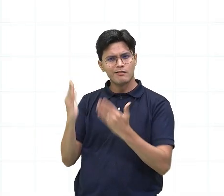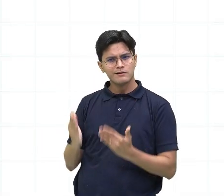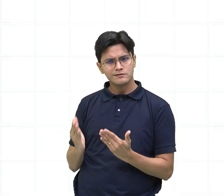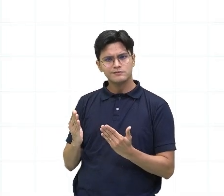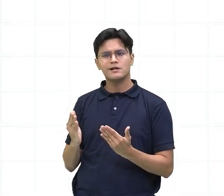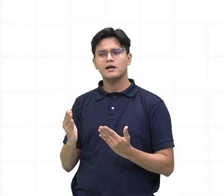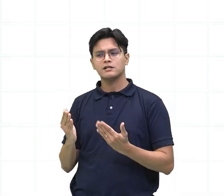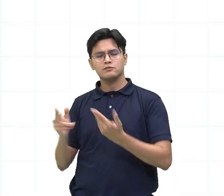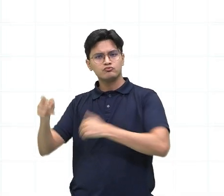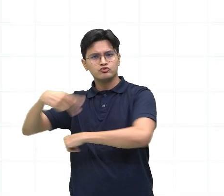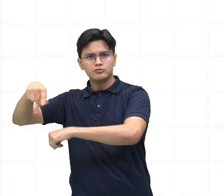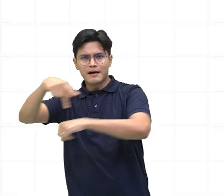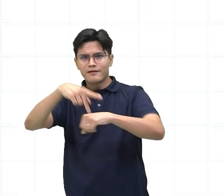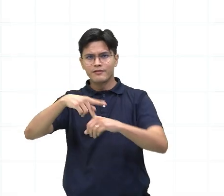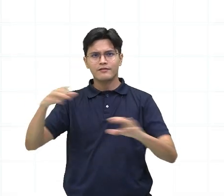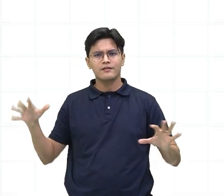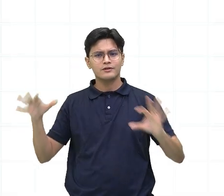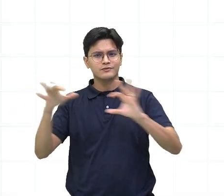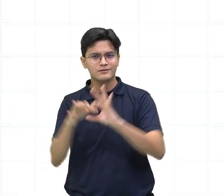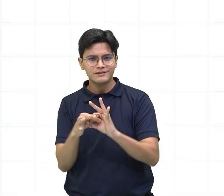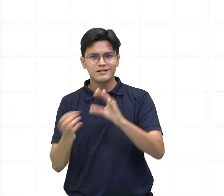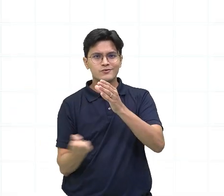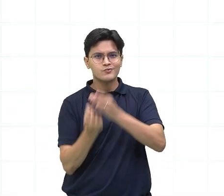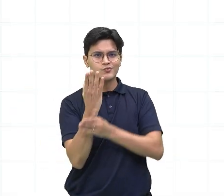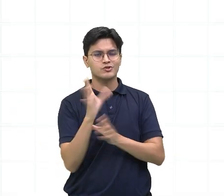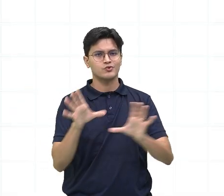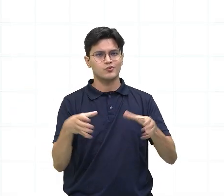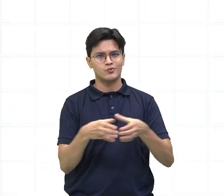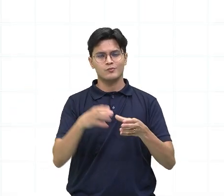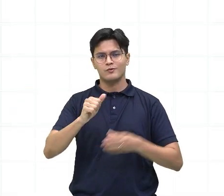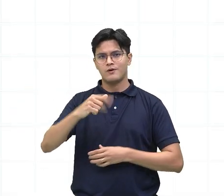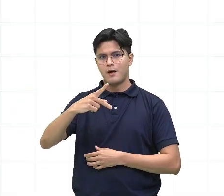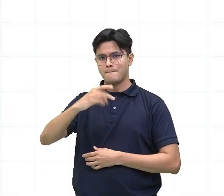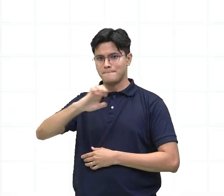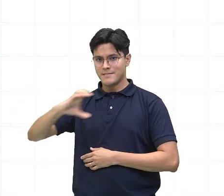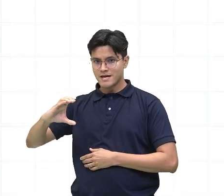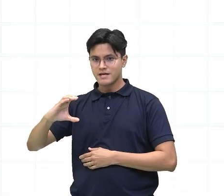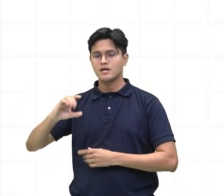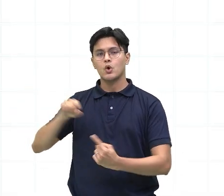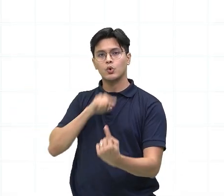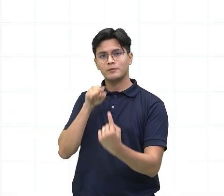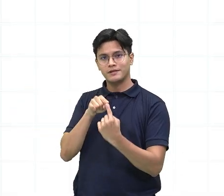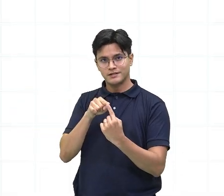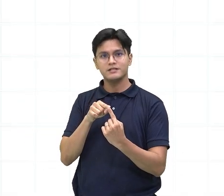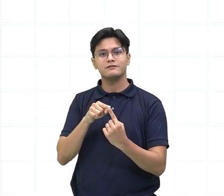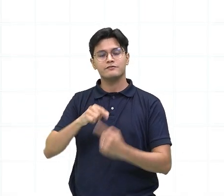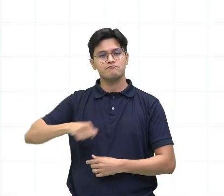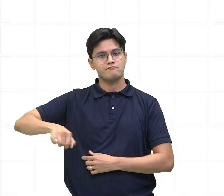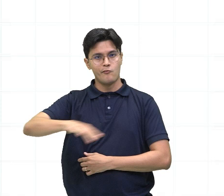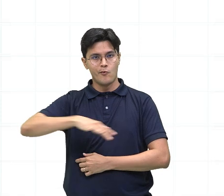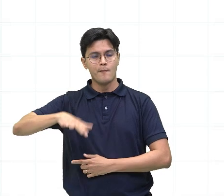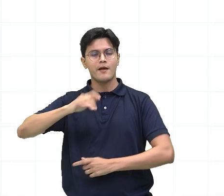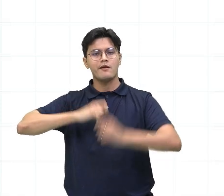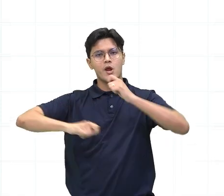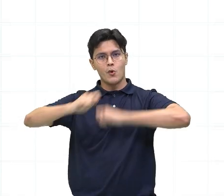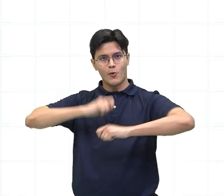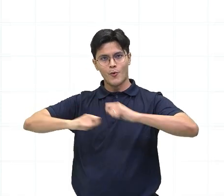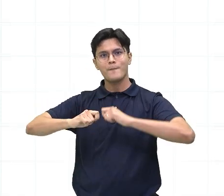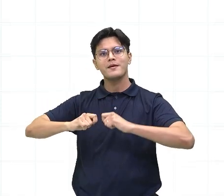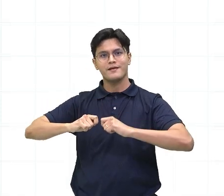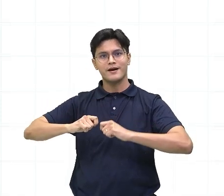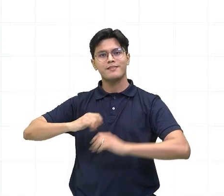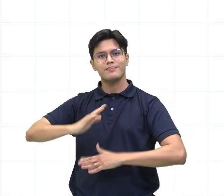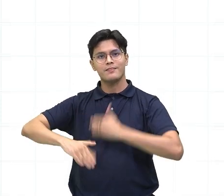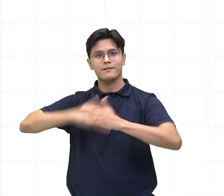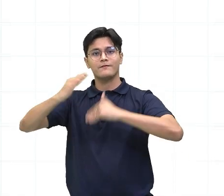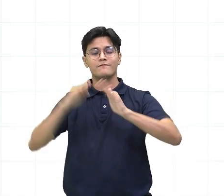países aí que acabam formando a APEC, né, para melhorar a parte econômica também desses países, né? Membros